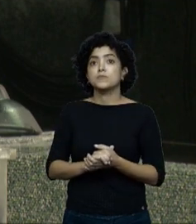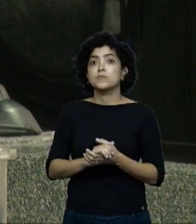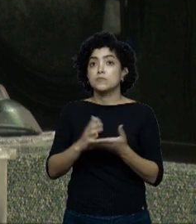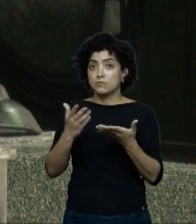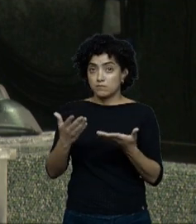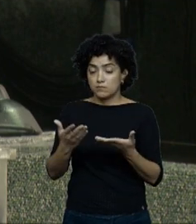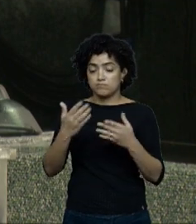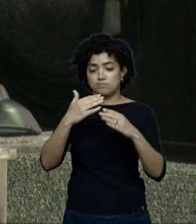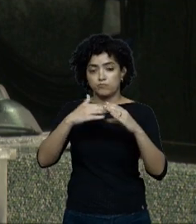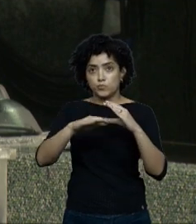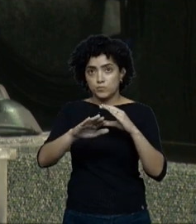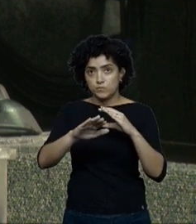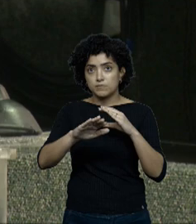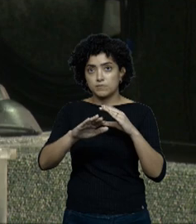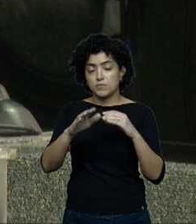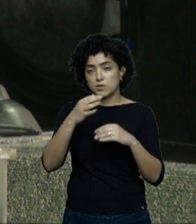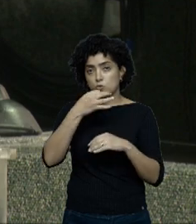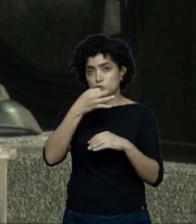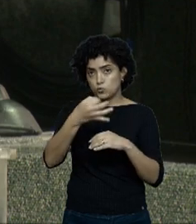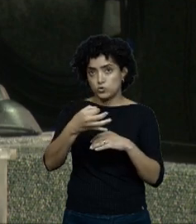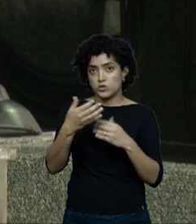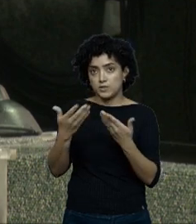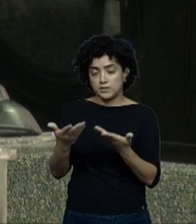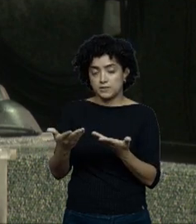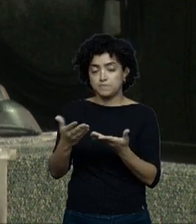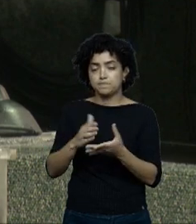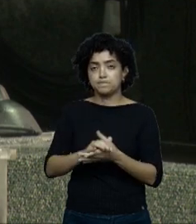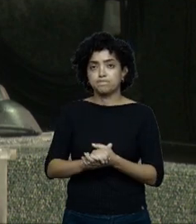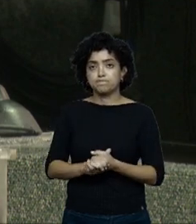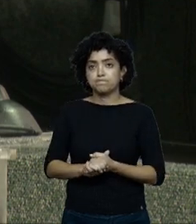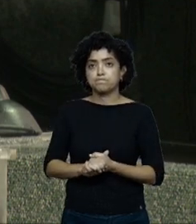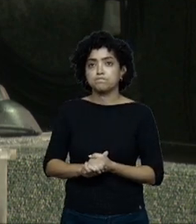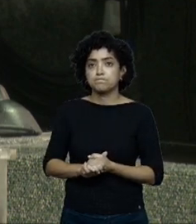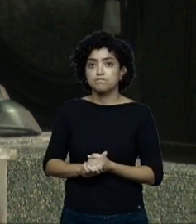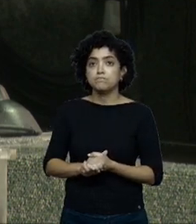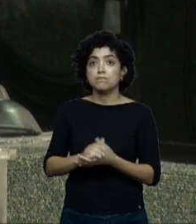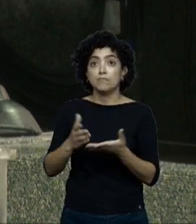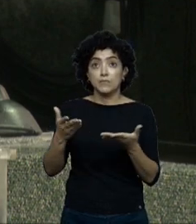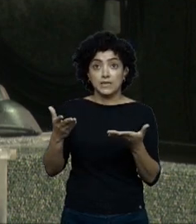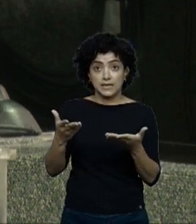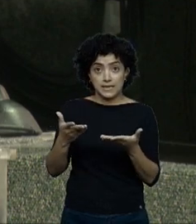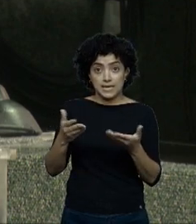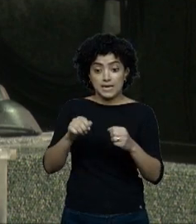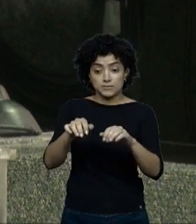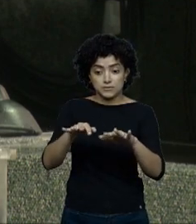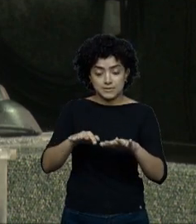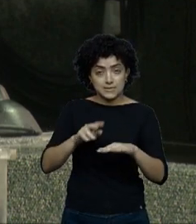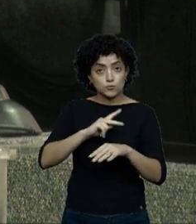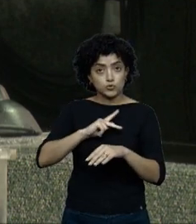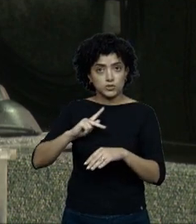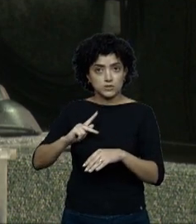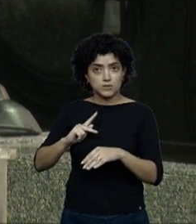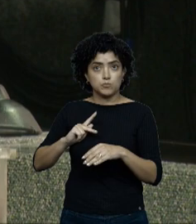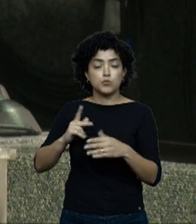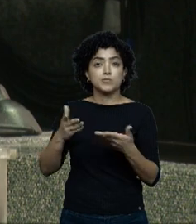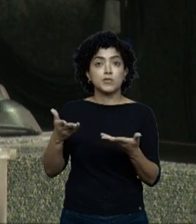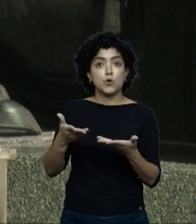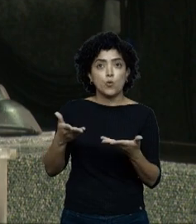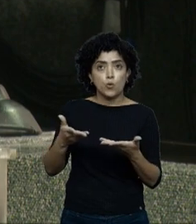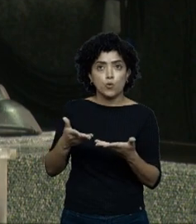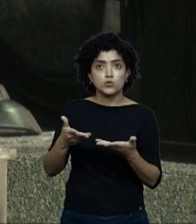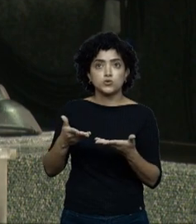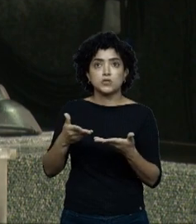quero encaminhar sugerir como encaminhamento também que a partir dessa audiência pública e não